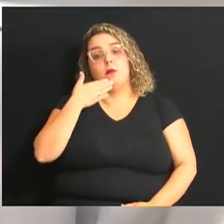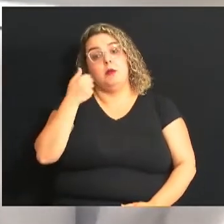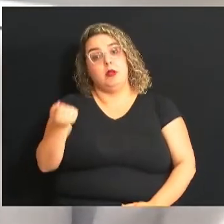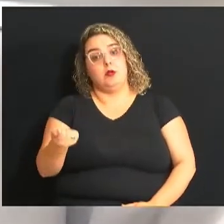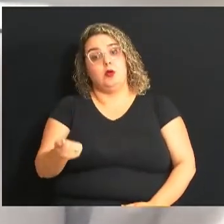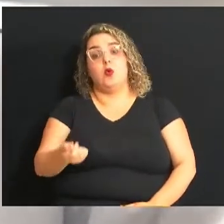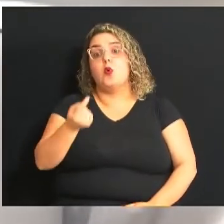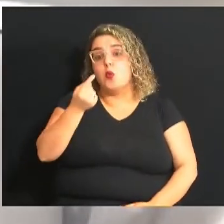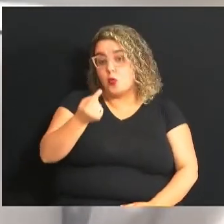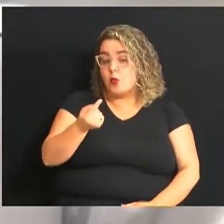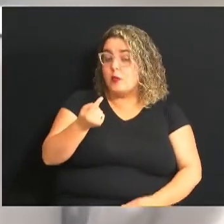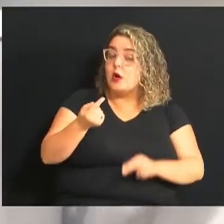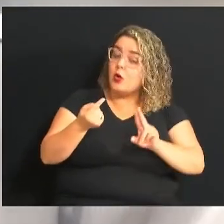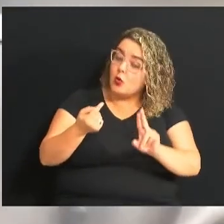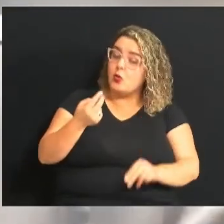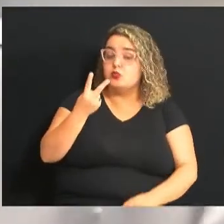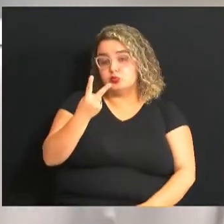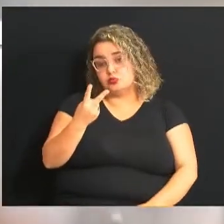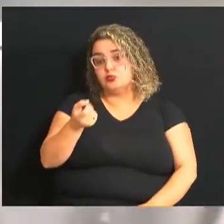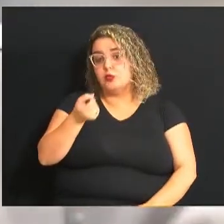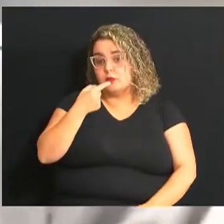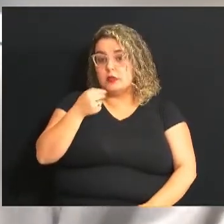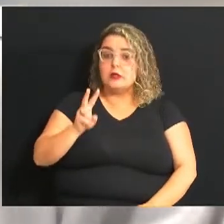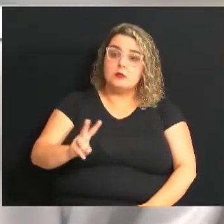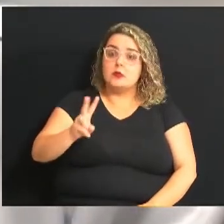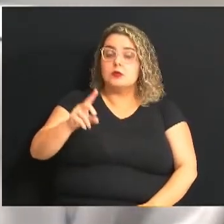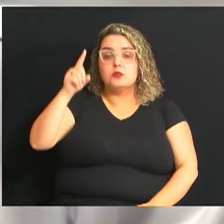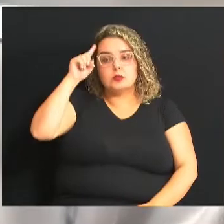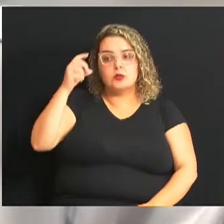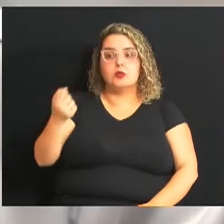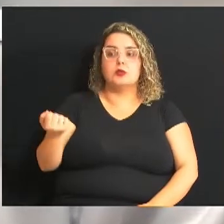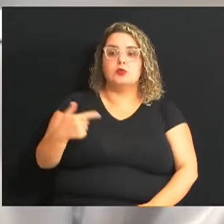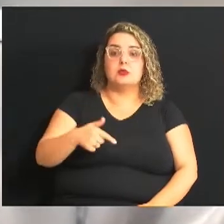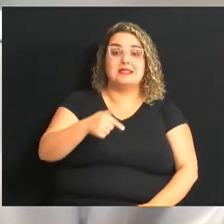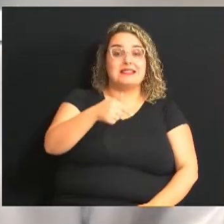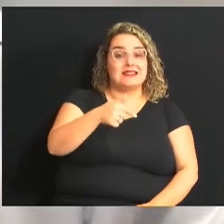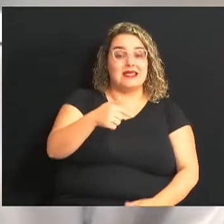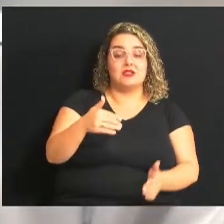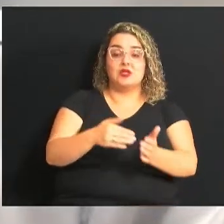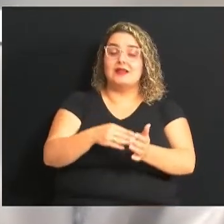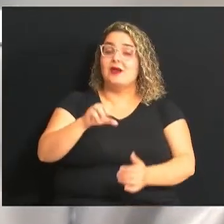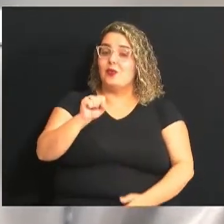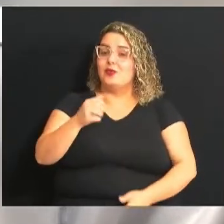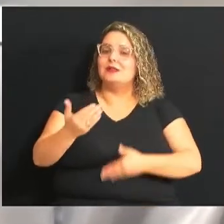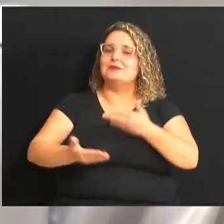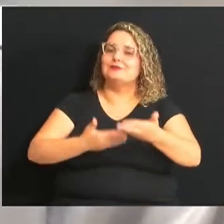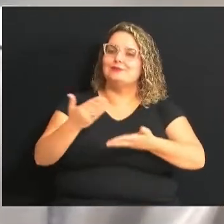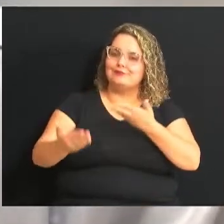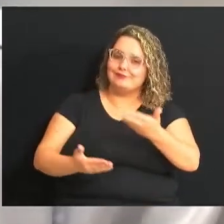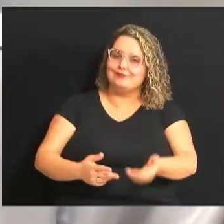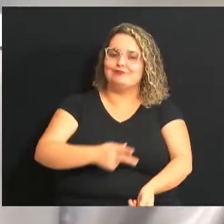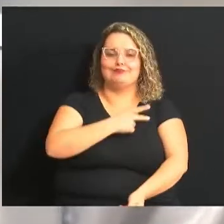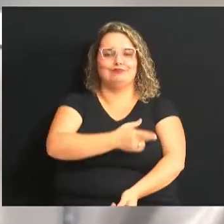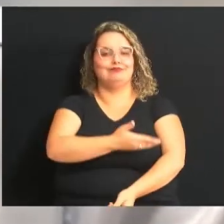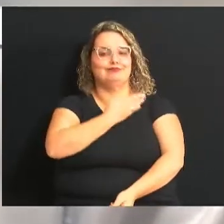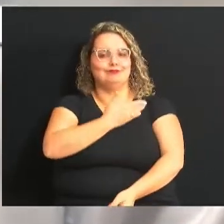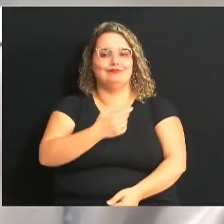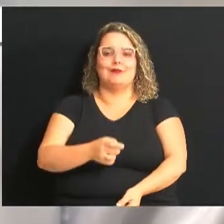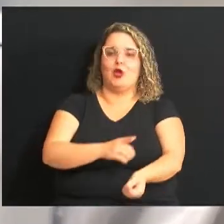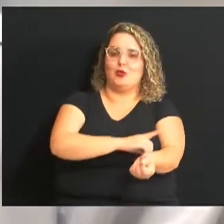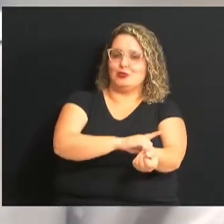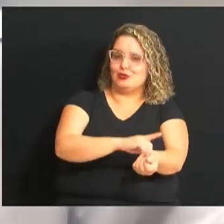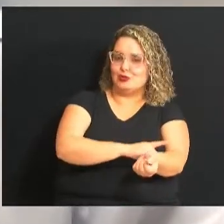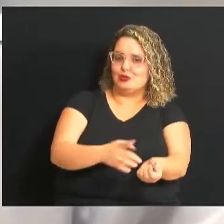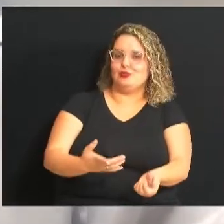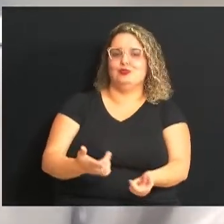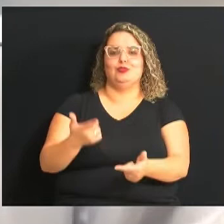1 ou 2 vitaminas ao dia do que 7 ou 8 medicamentos para tratar a hipertensão, o diabetes, os